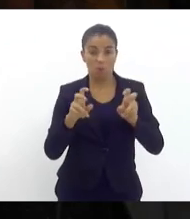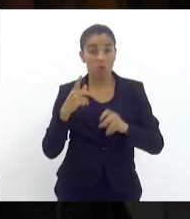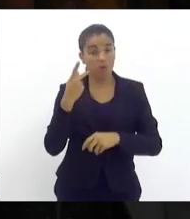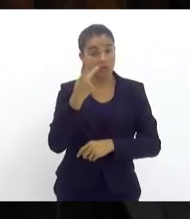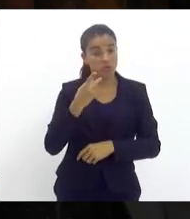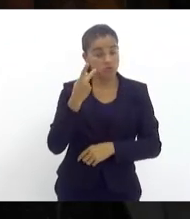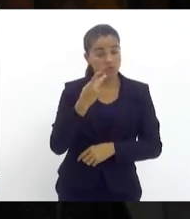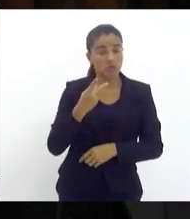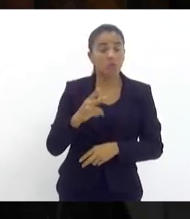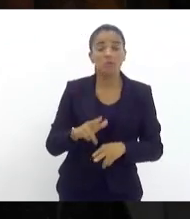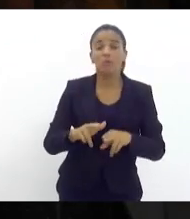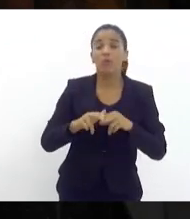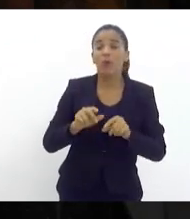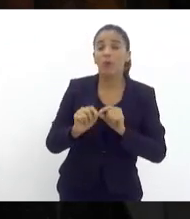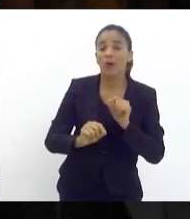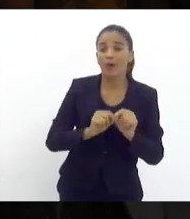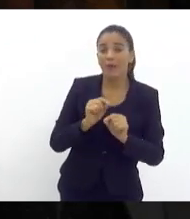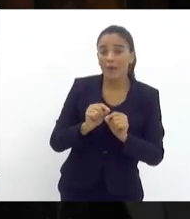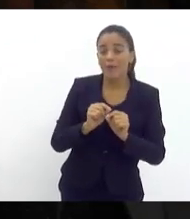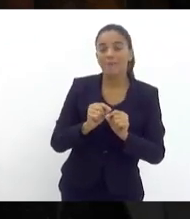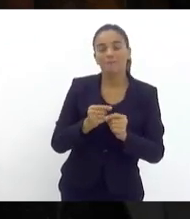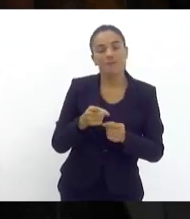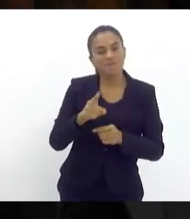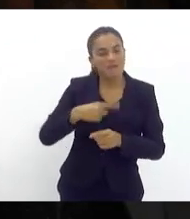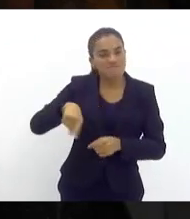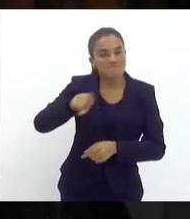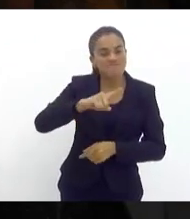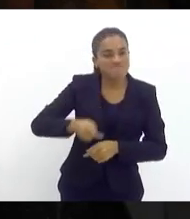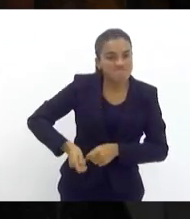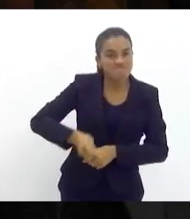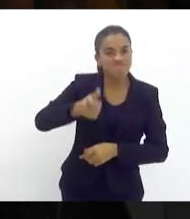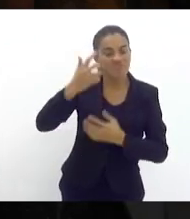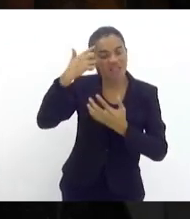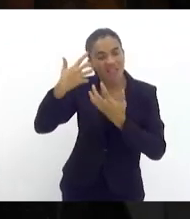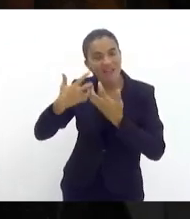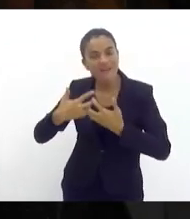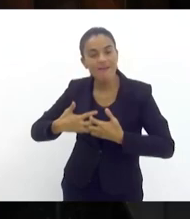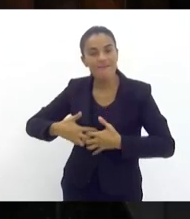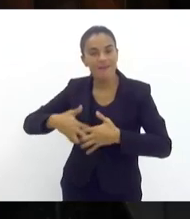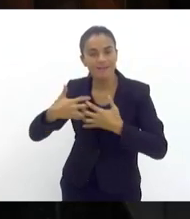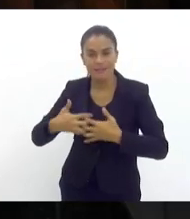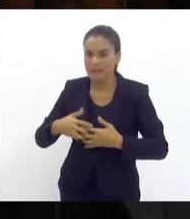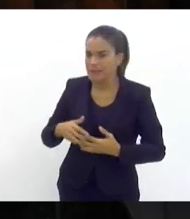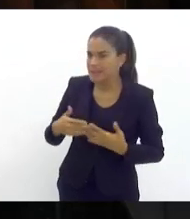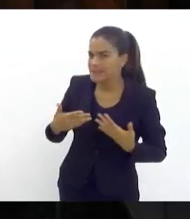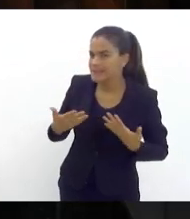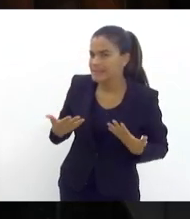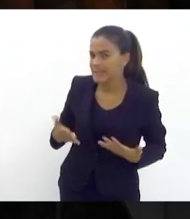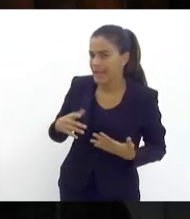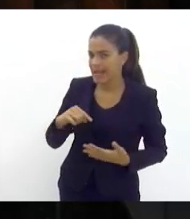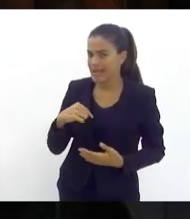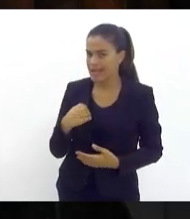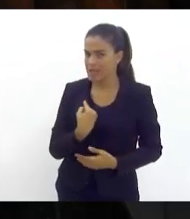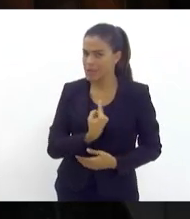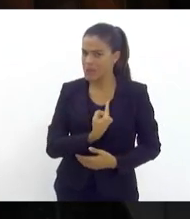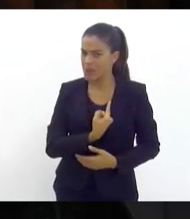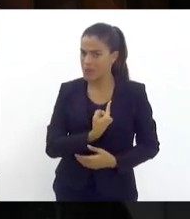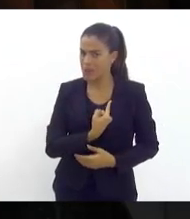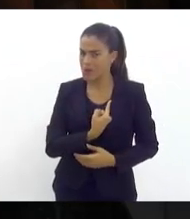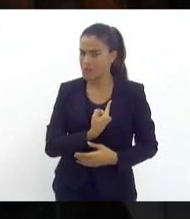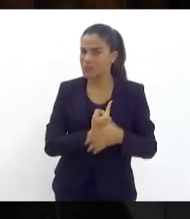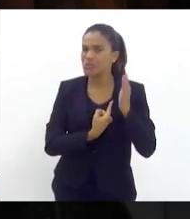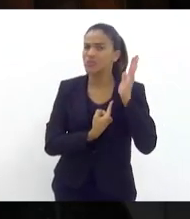exatamente para fazer uma reflexão Será que nós já passamos